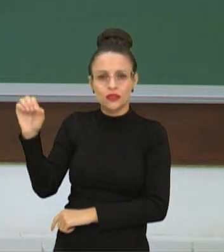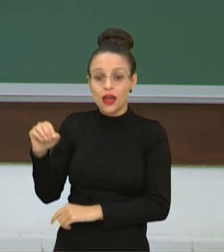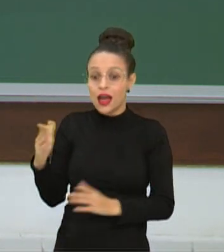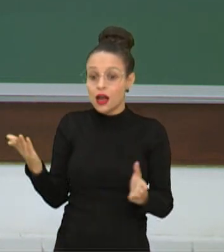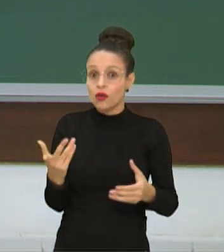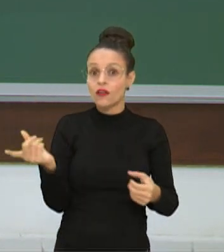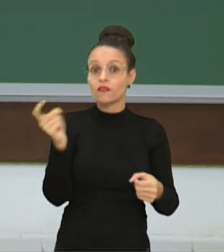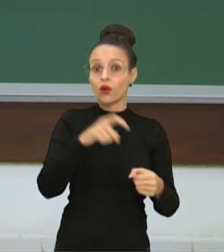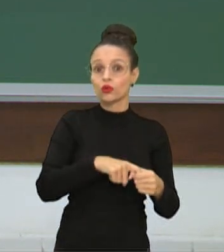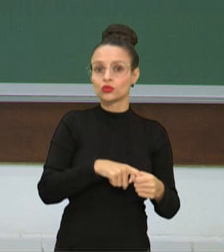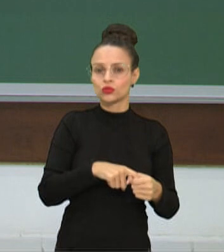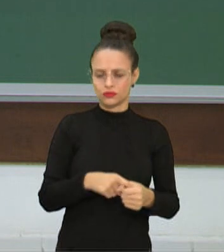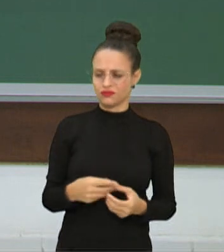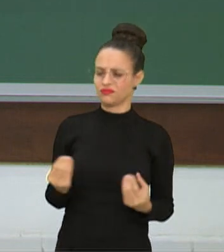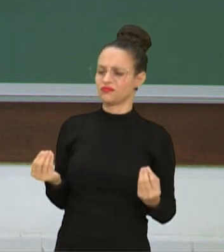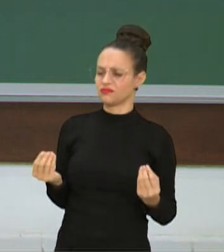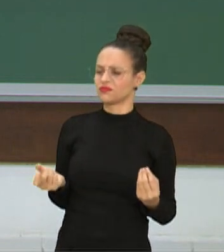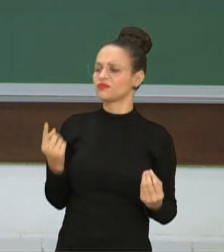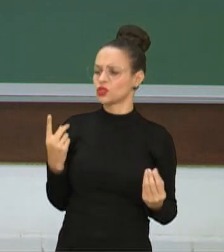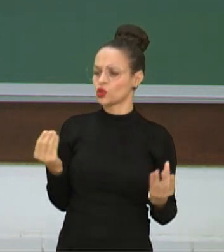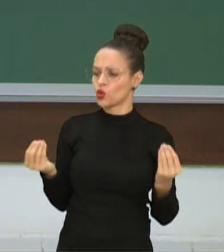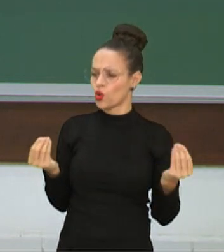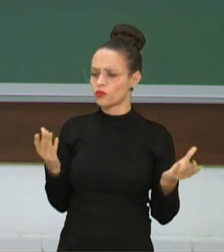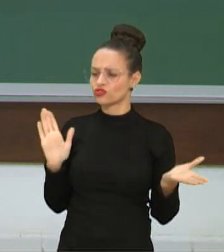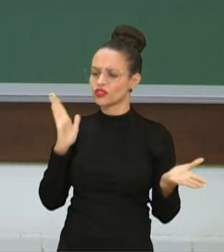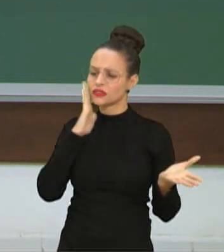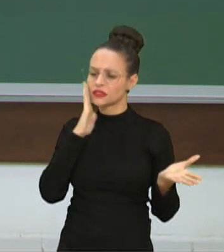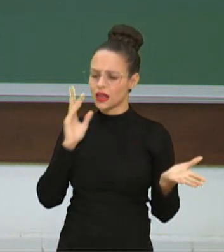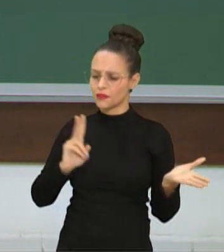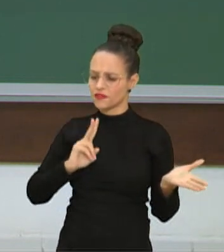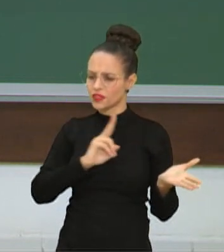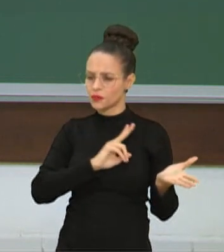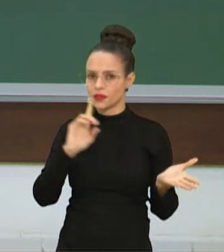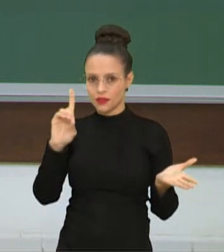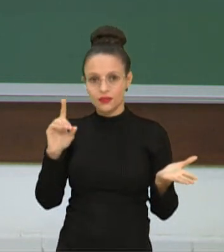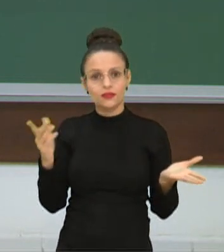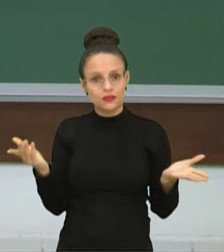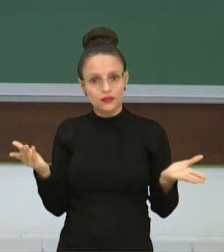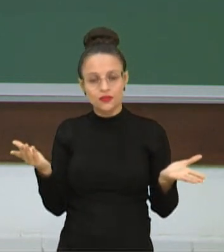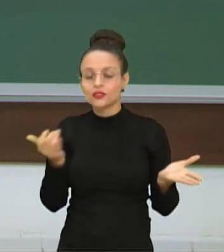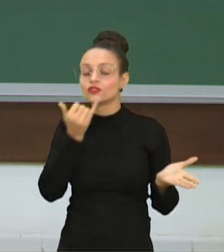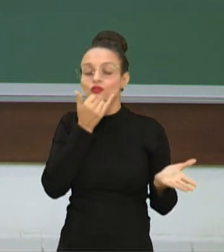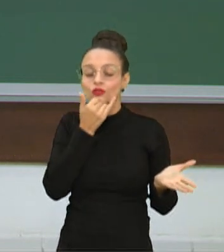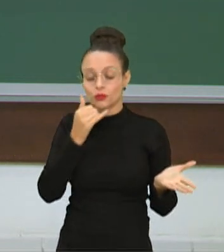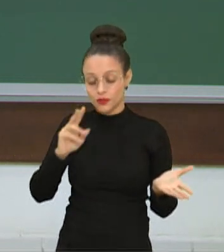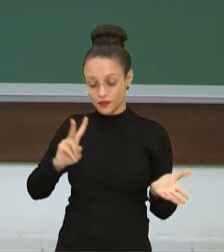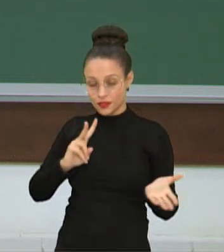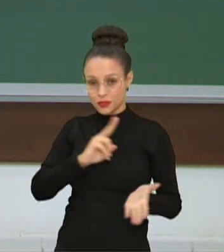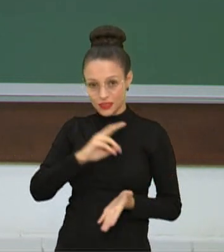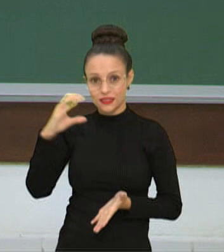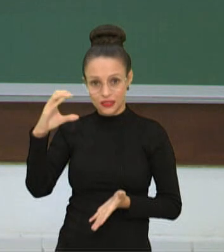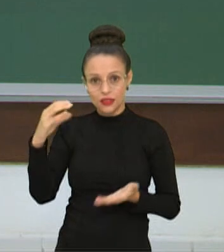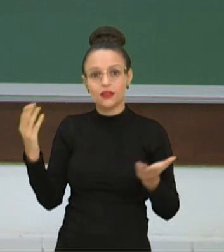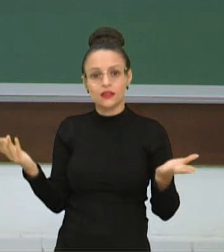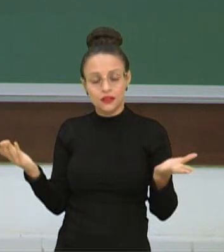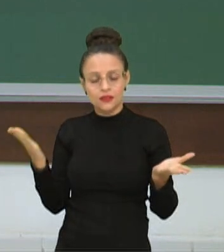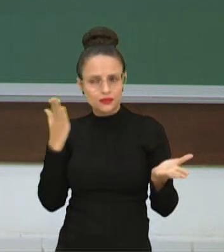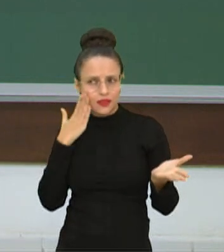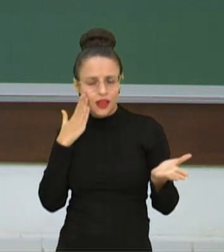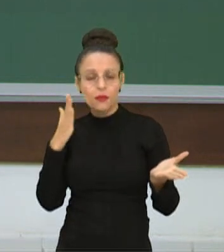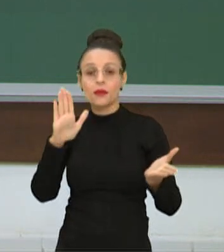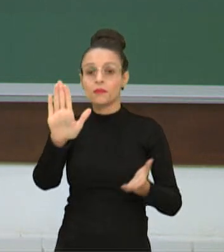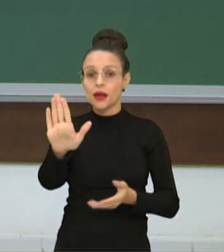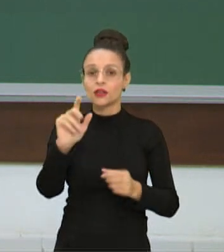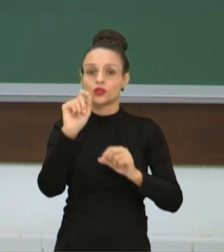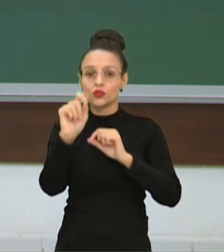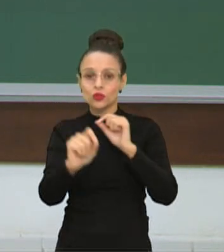voltando. Ué, mas agora todo mundo já sabe da vitamina D, não sabe? Da vitamina C, não sabe?